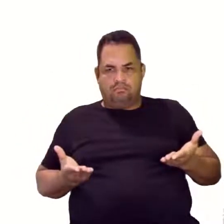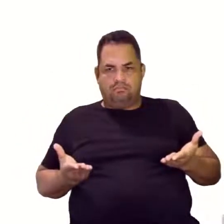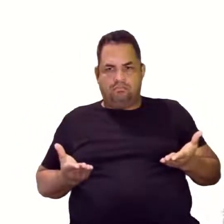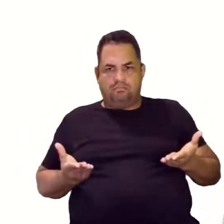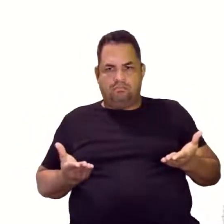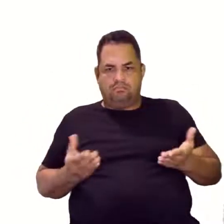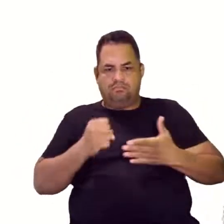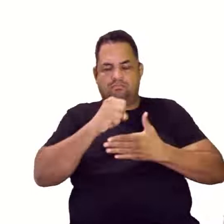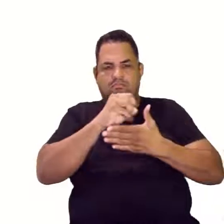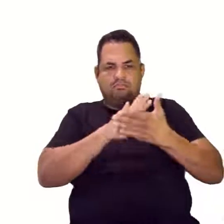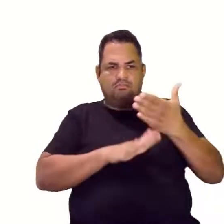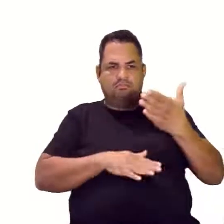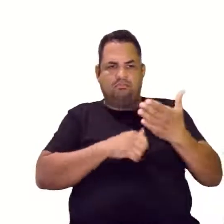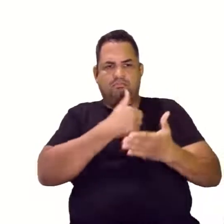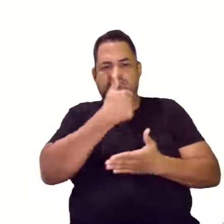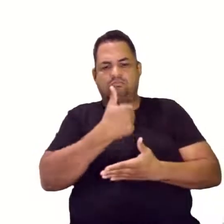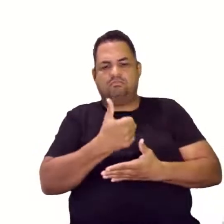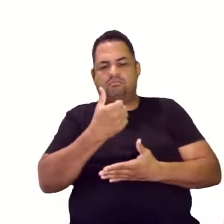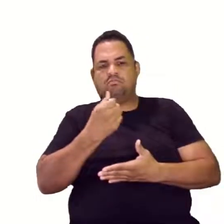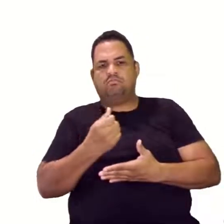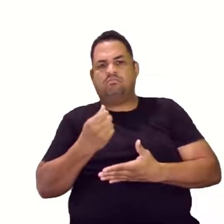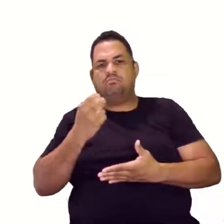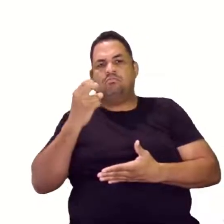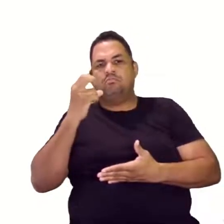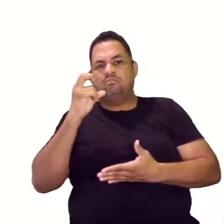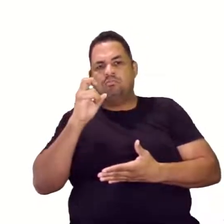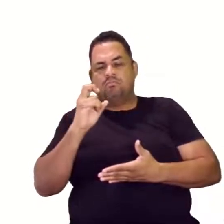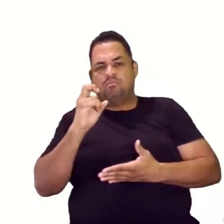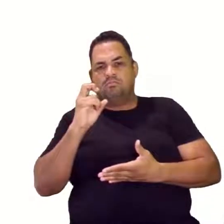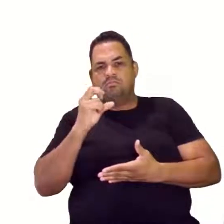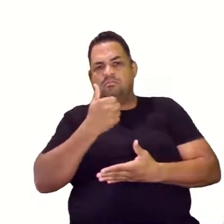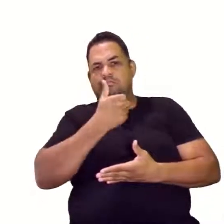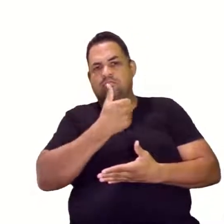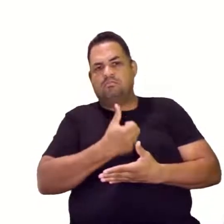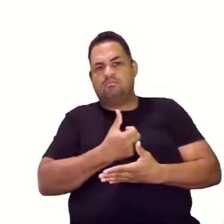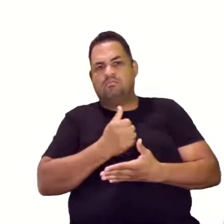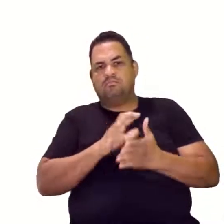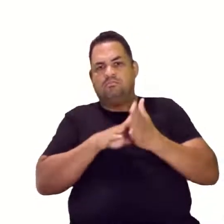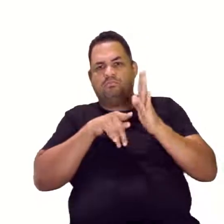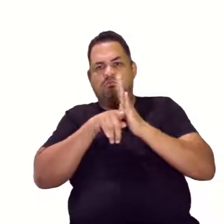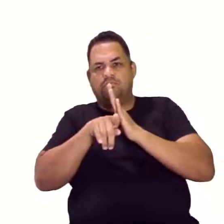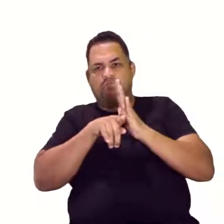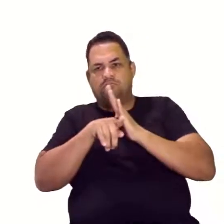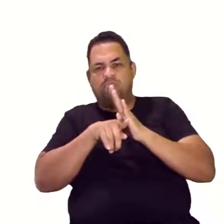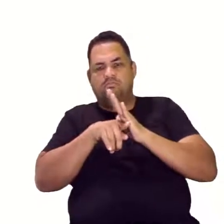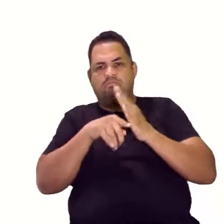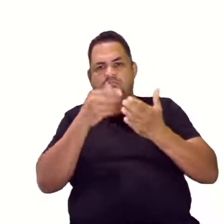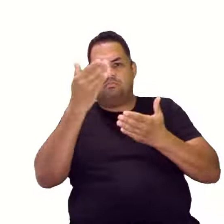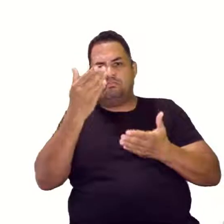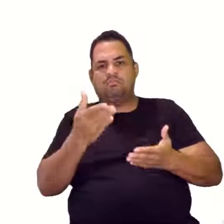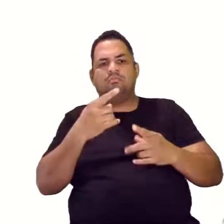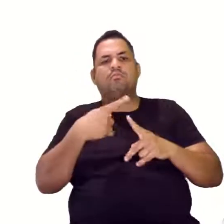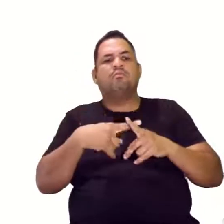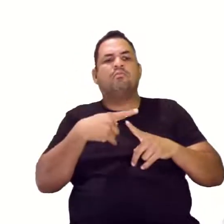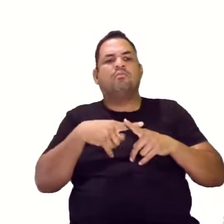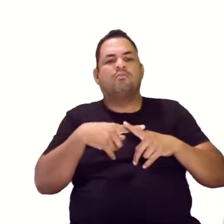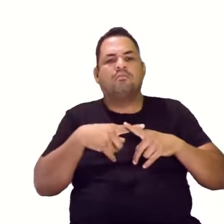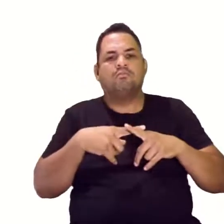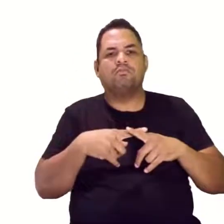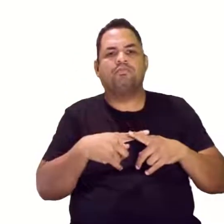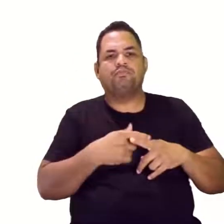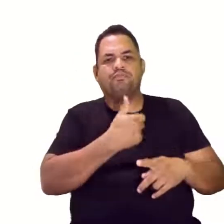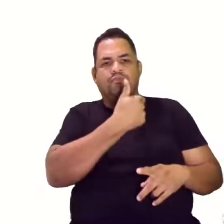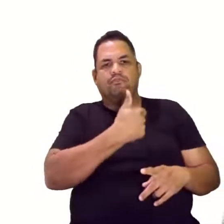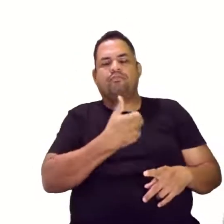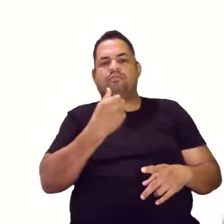só, na questão 165, agora entra a questão de análise ao item. Por quê? Na